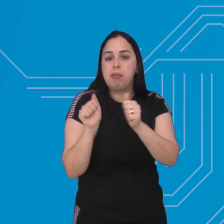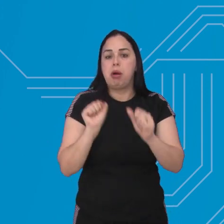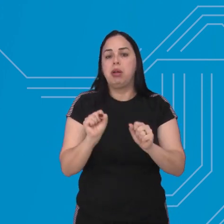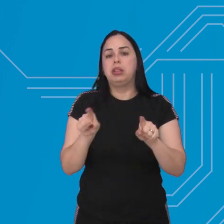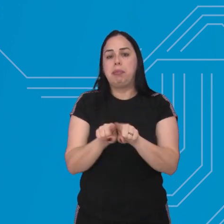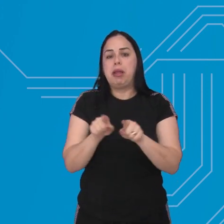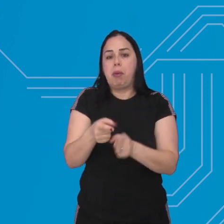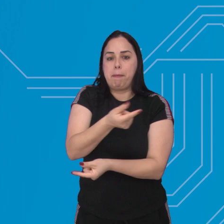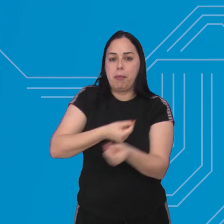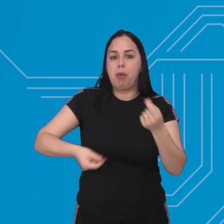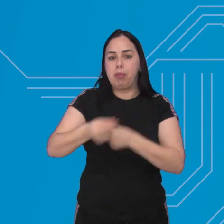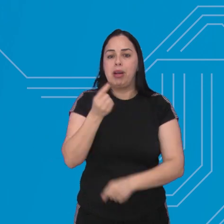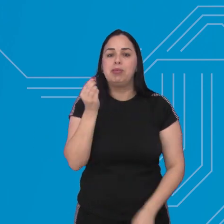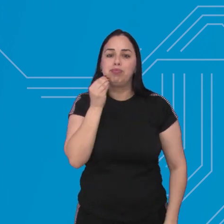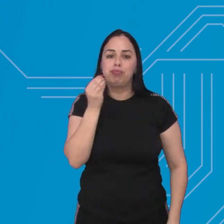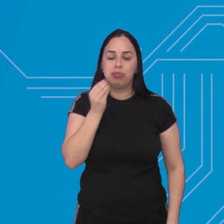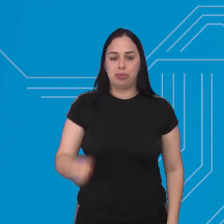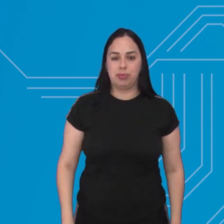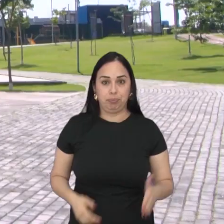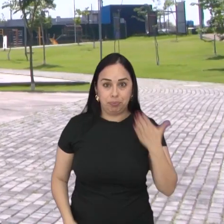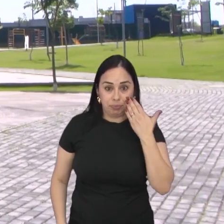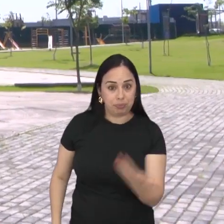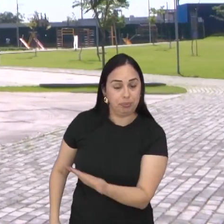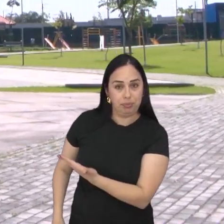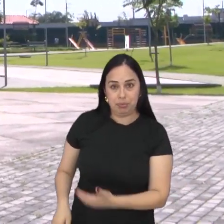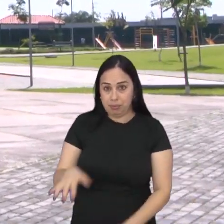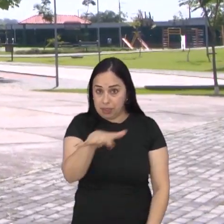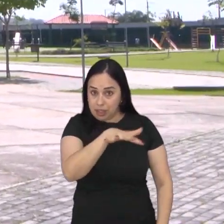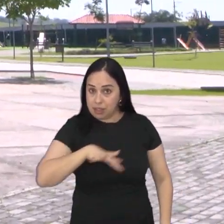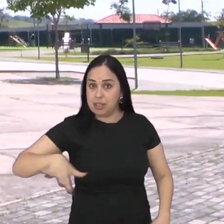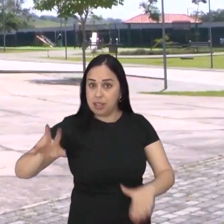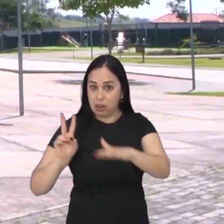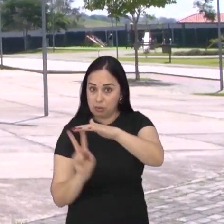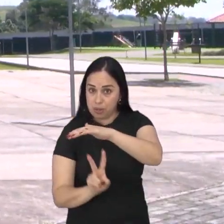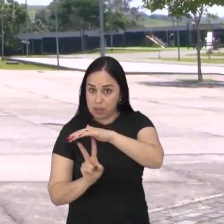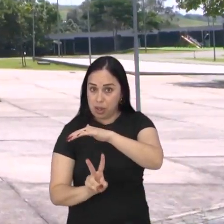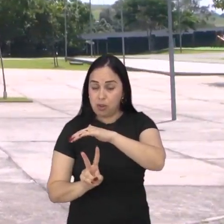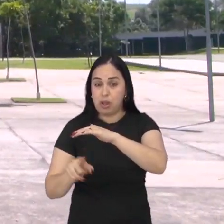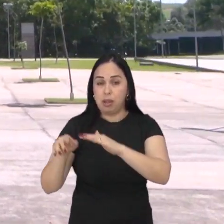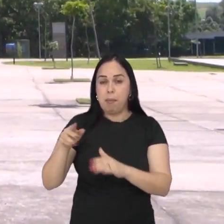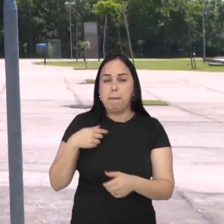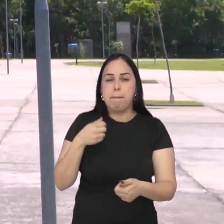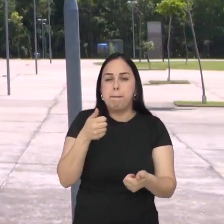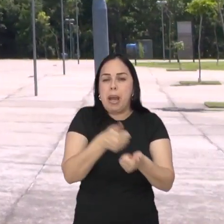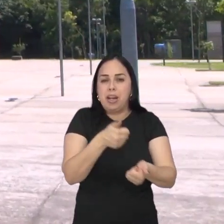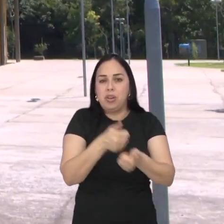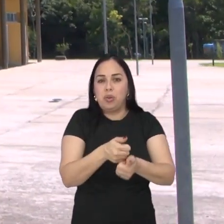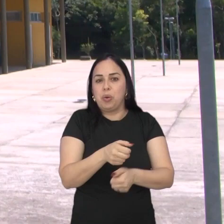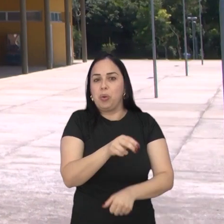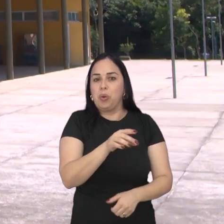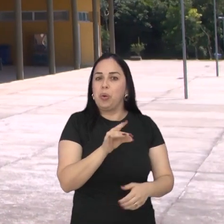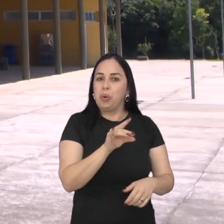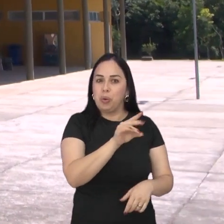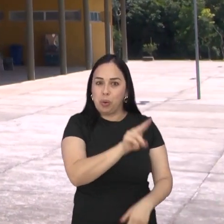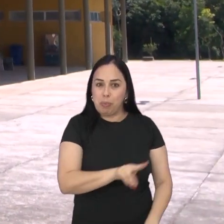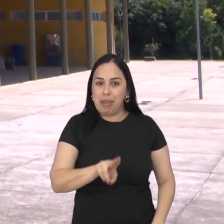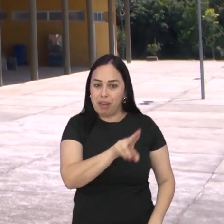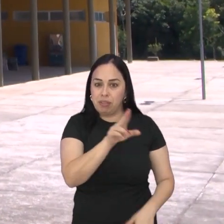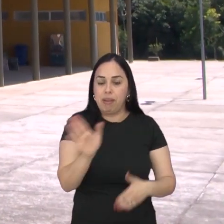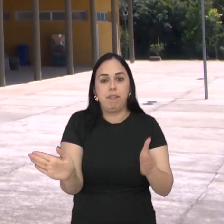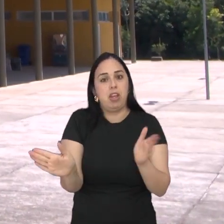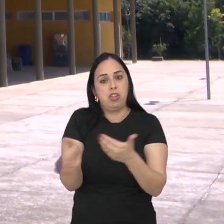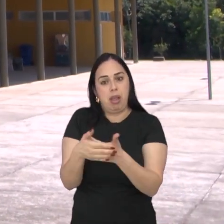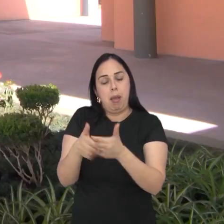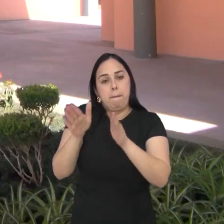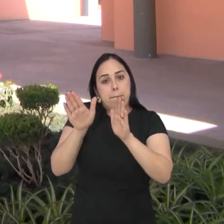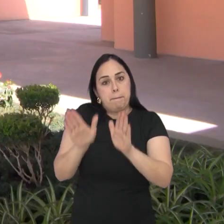do incentivo à geração de emprego e renda. O espaço no Parque Ribeirão Vermelho, no bairro Urbanova, por enquanto está